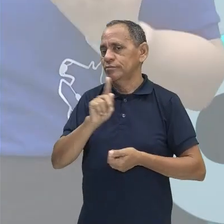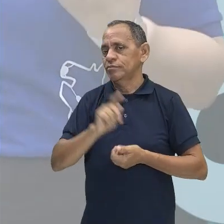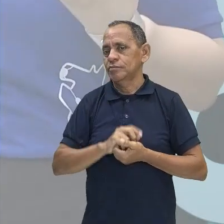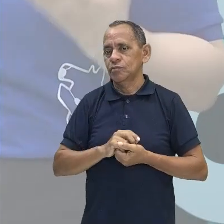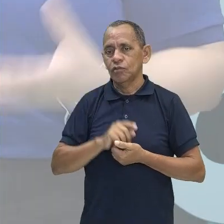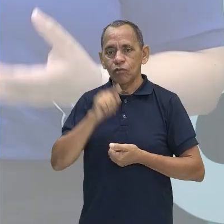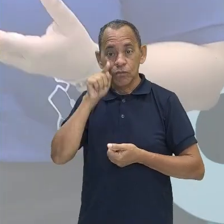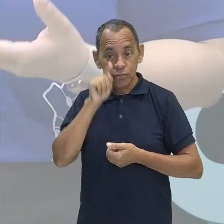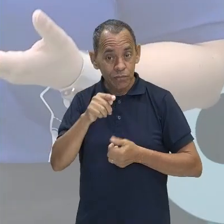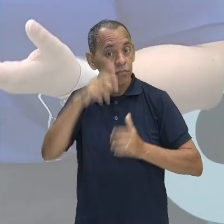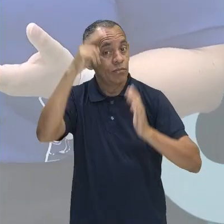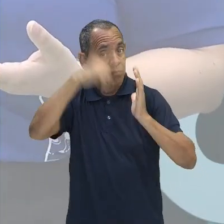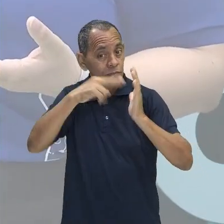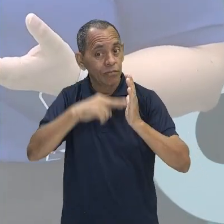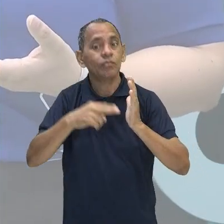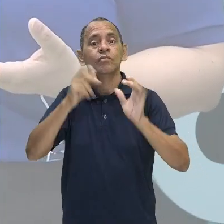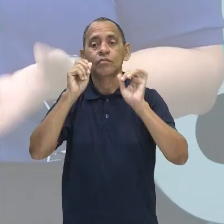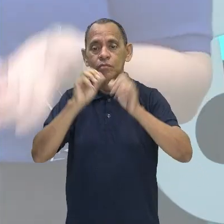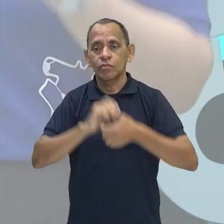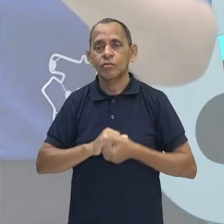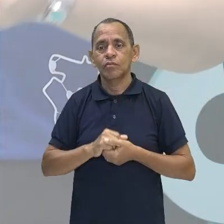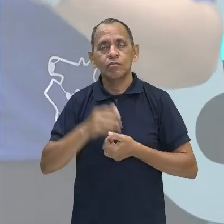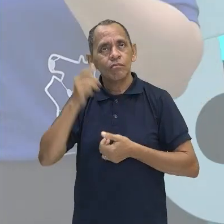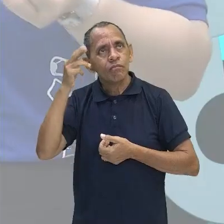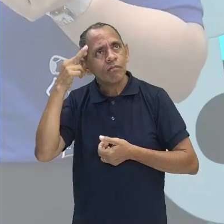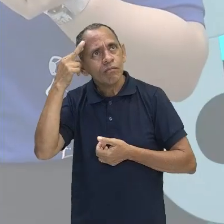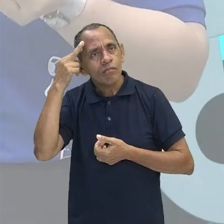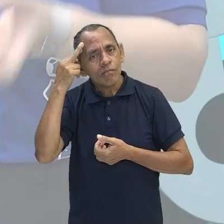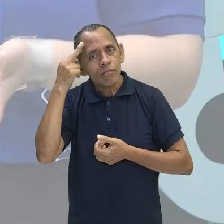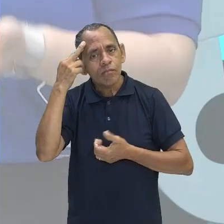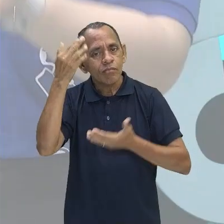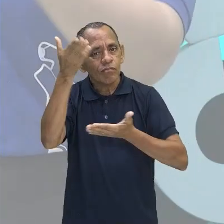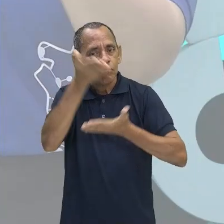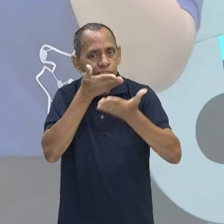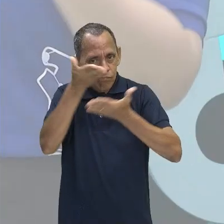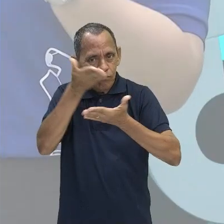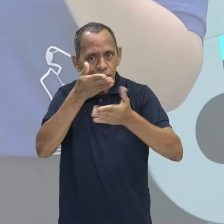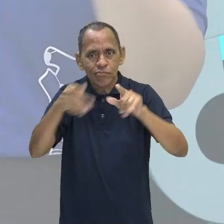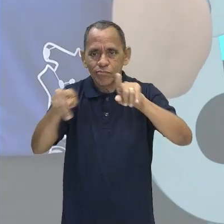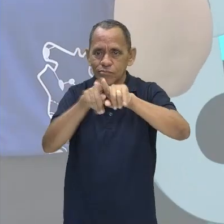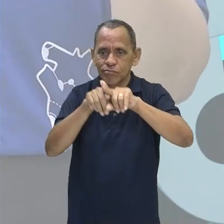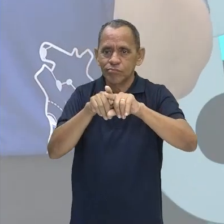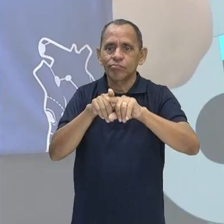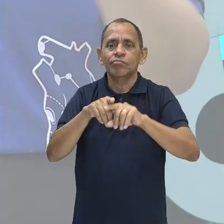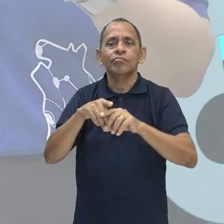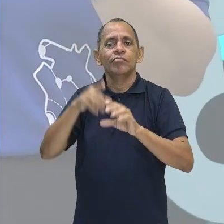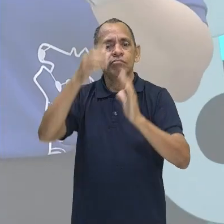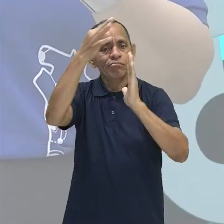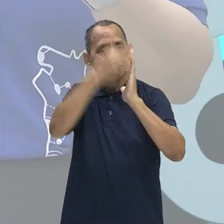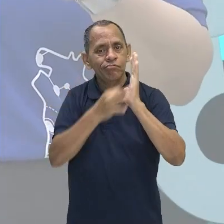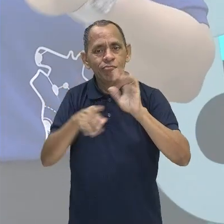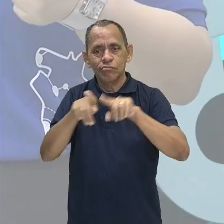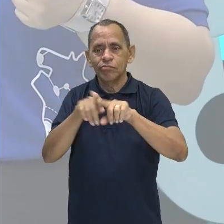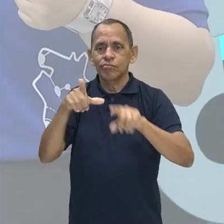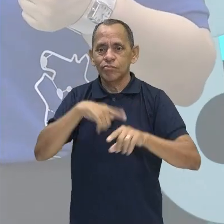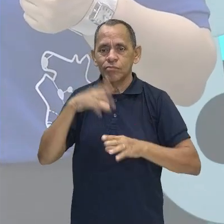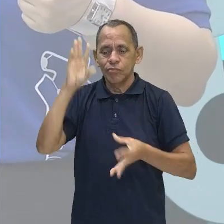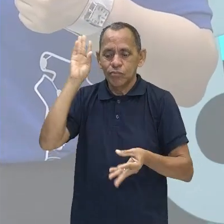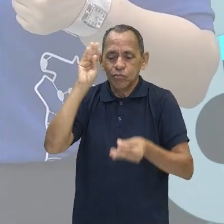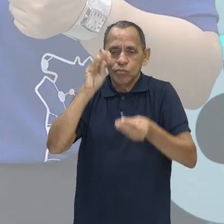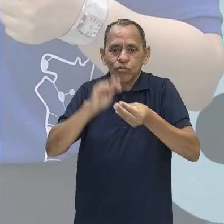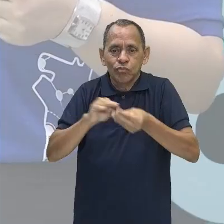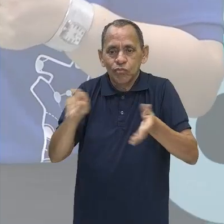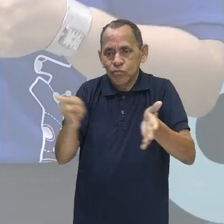vai ler e vai refletir sobre aquilo. Você vai interagir com aquele texto e vai fazer as suas próprias conclusões,